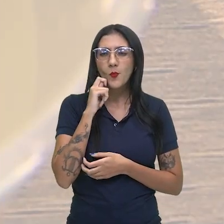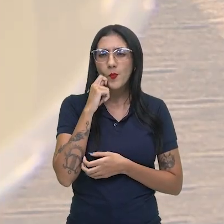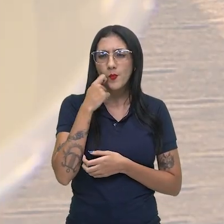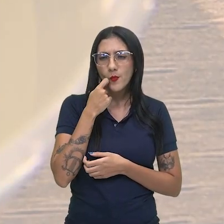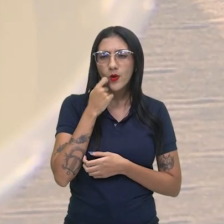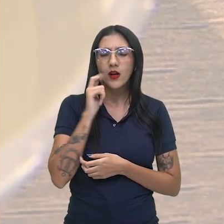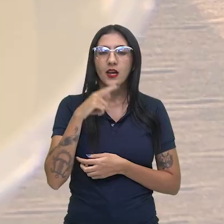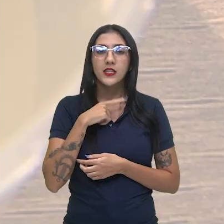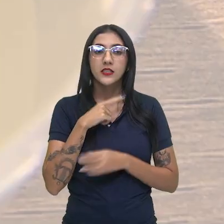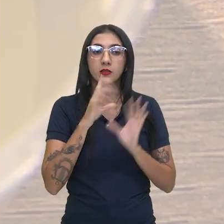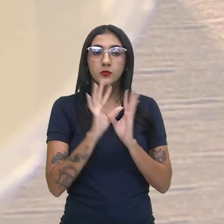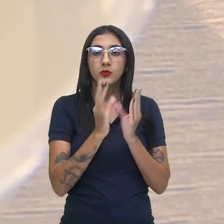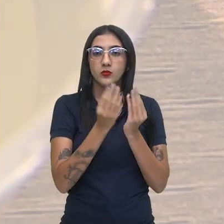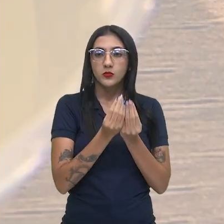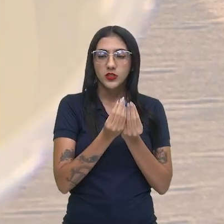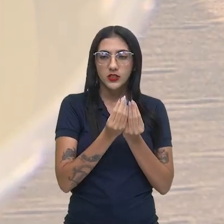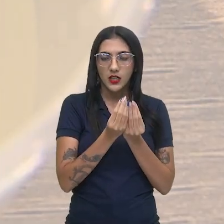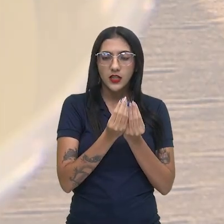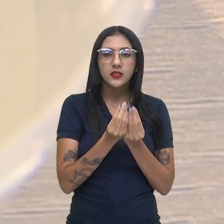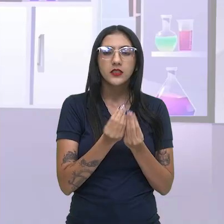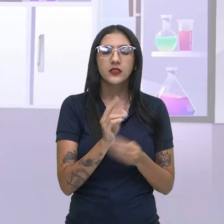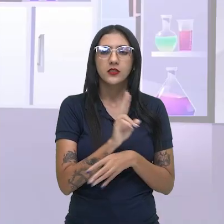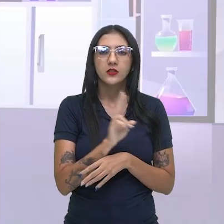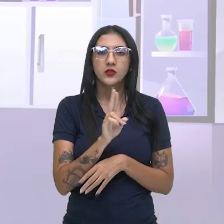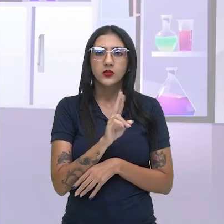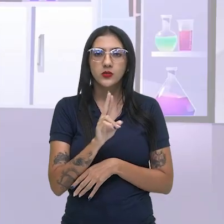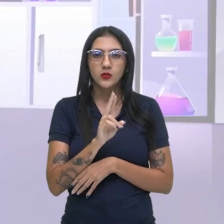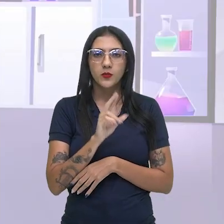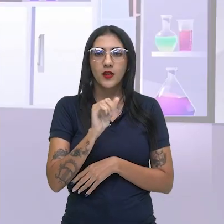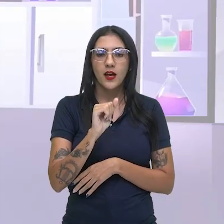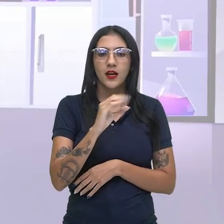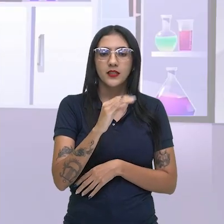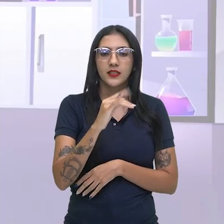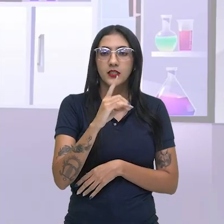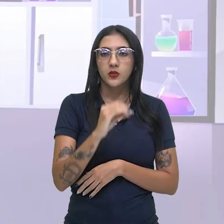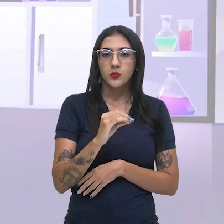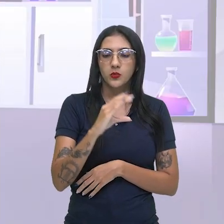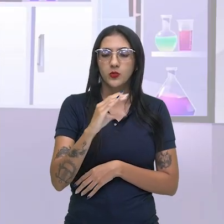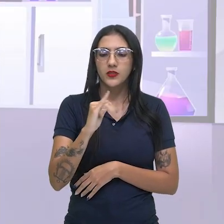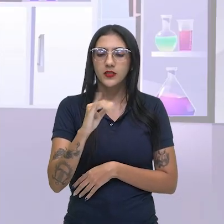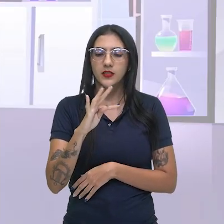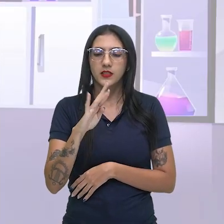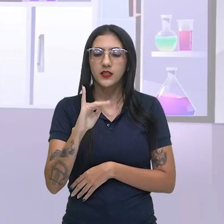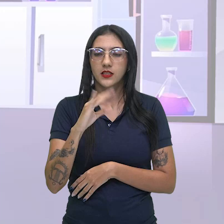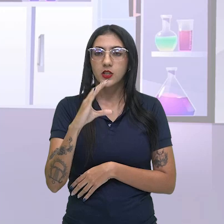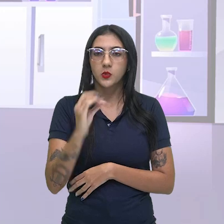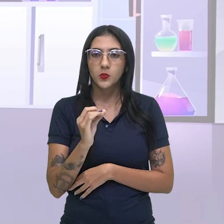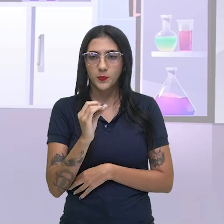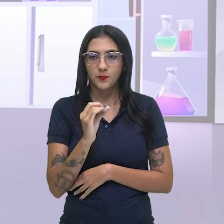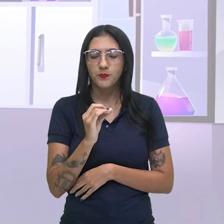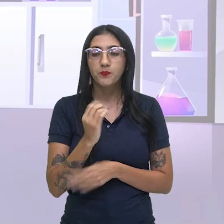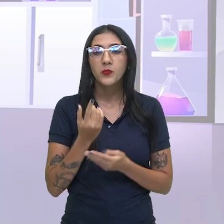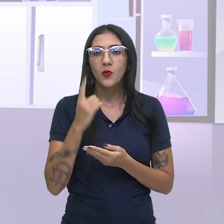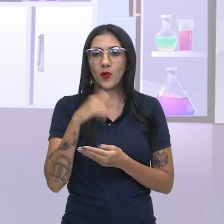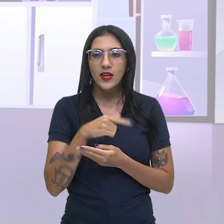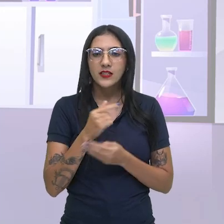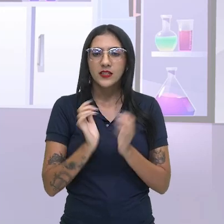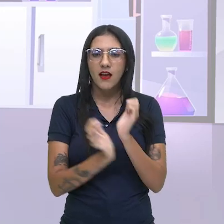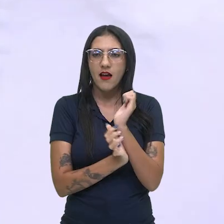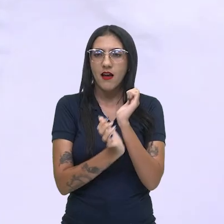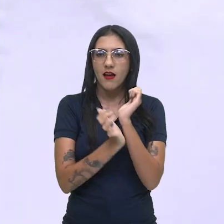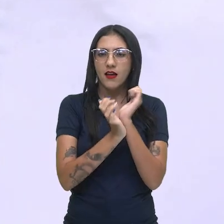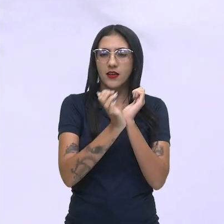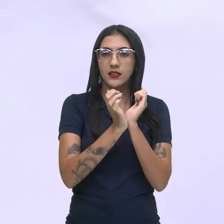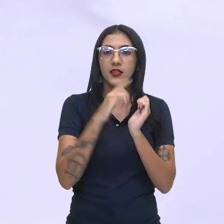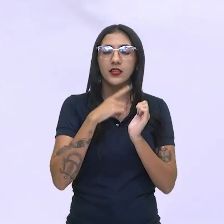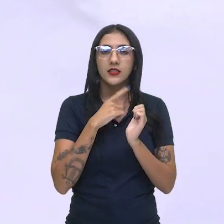contém uma substância química chamada ácido cítrico. O ácido cítrico ele tem uma propriedade,